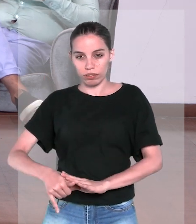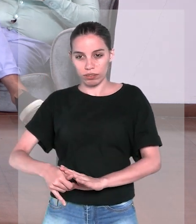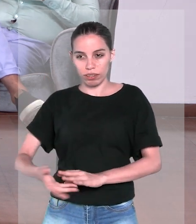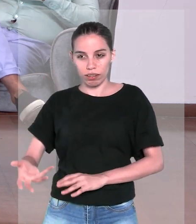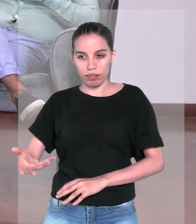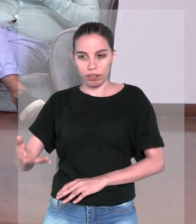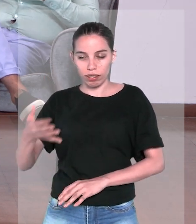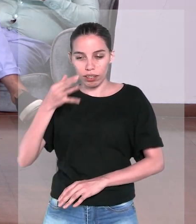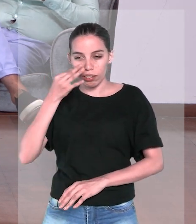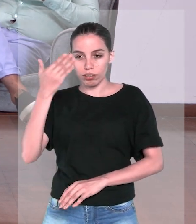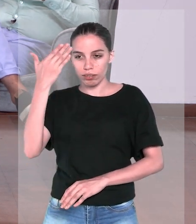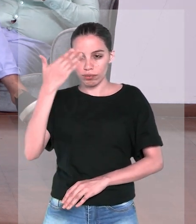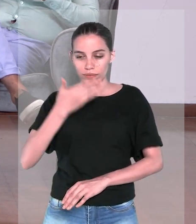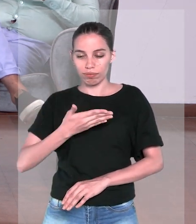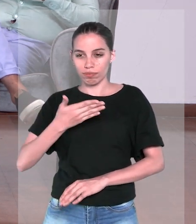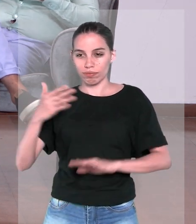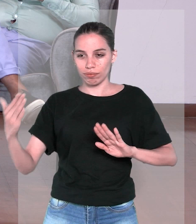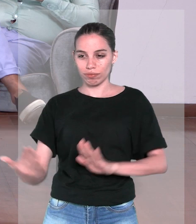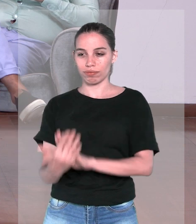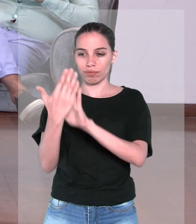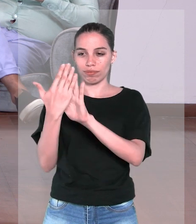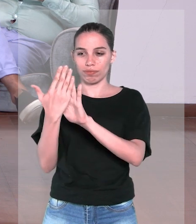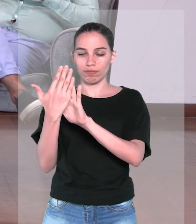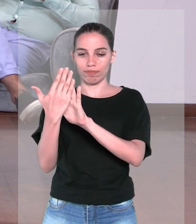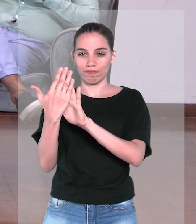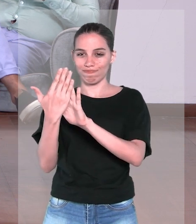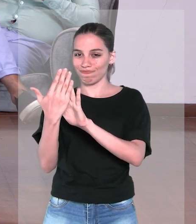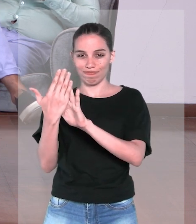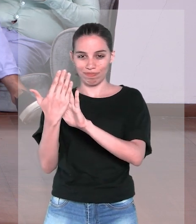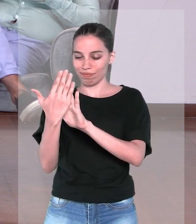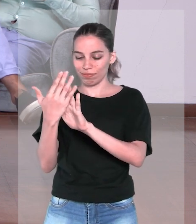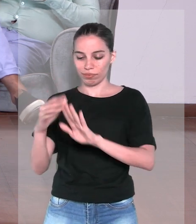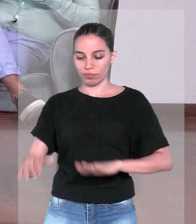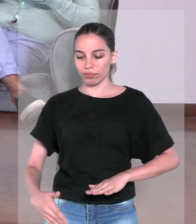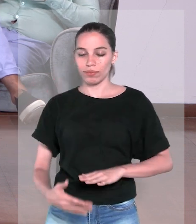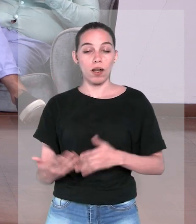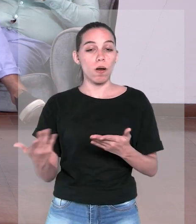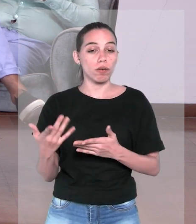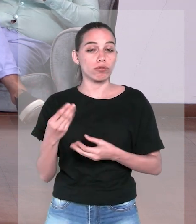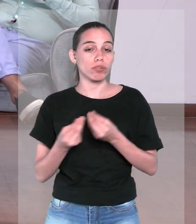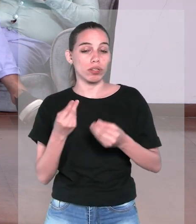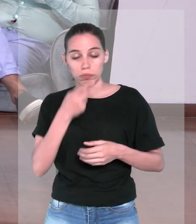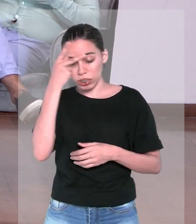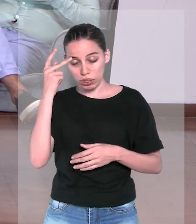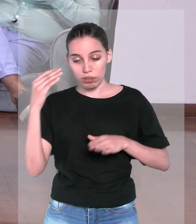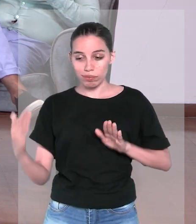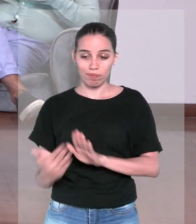escolham ter sessões psicoterapêuticas com inteligências artificiais numa